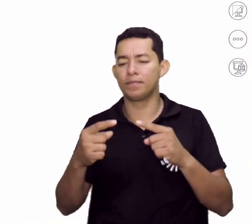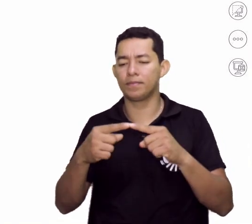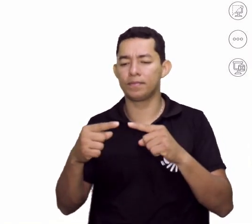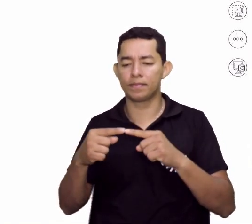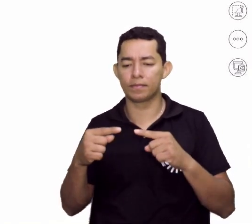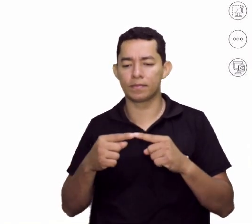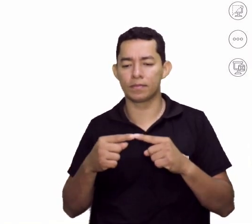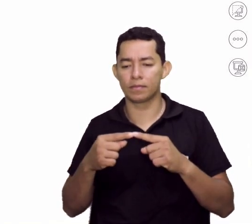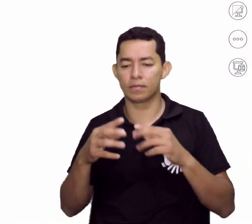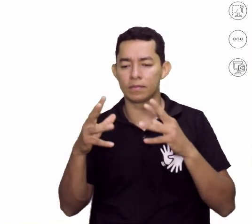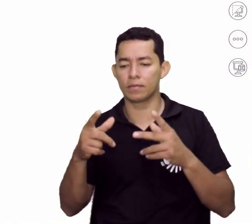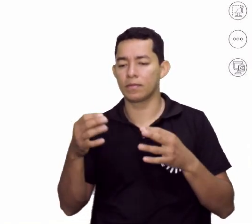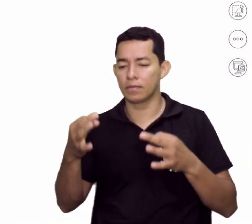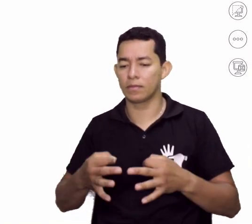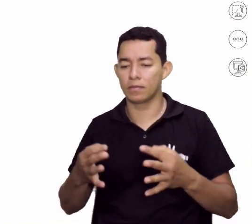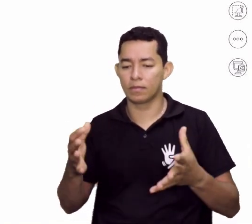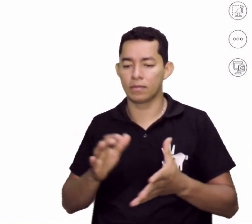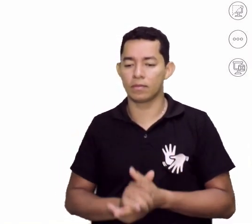que vai dar certo aí, gente?